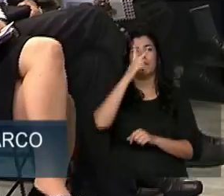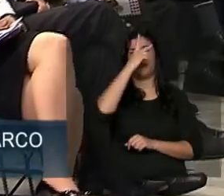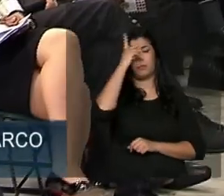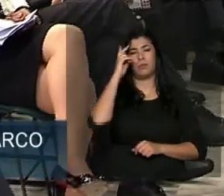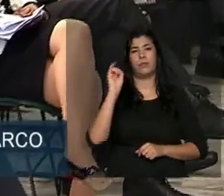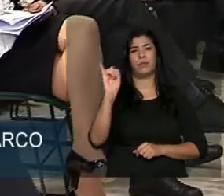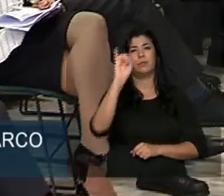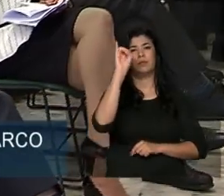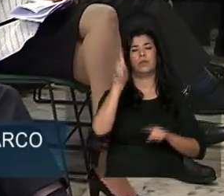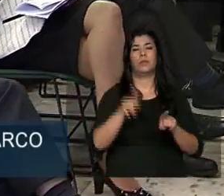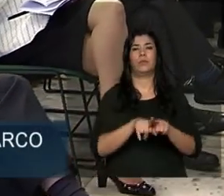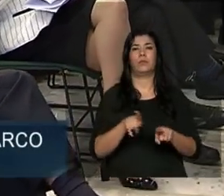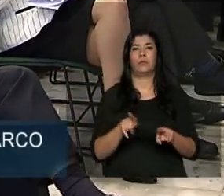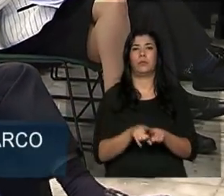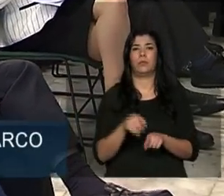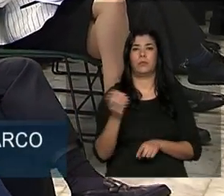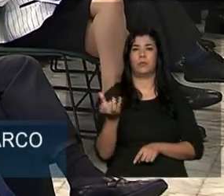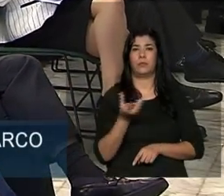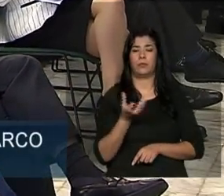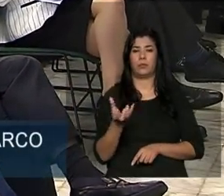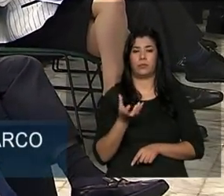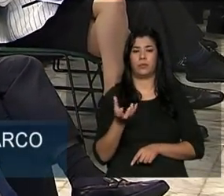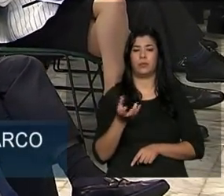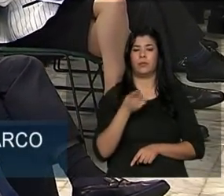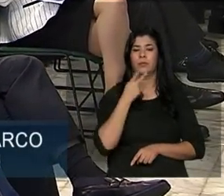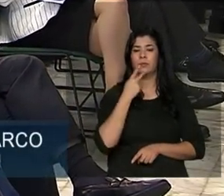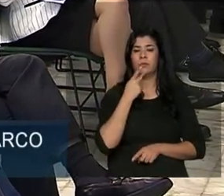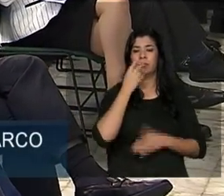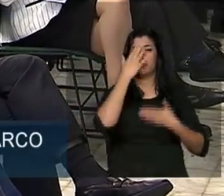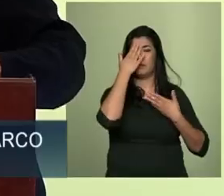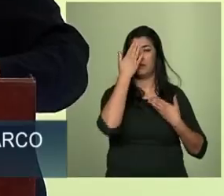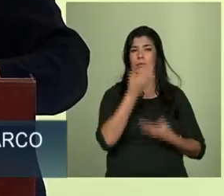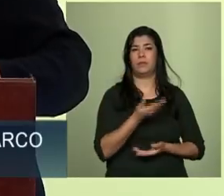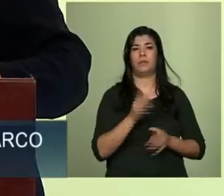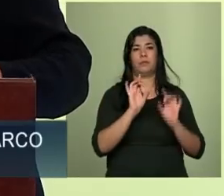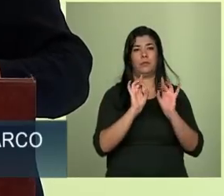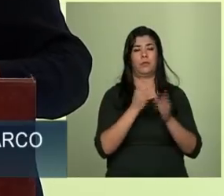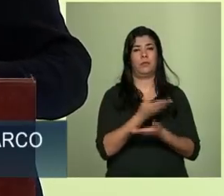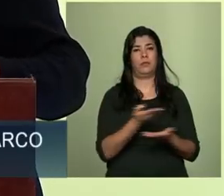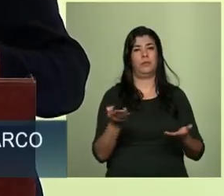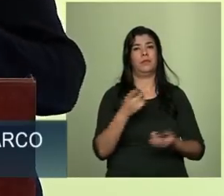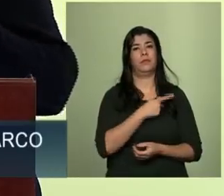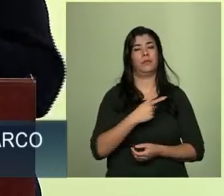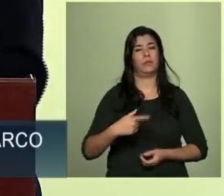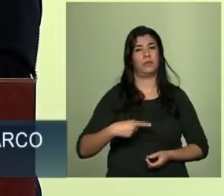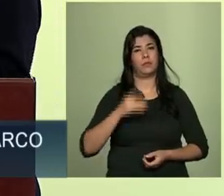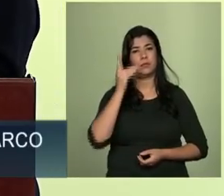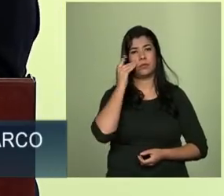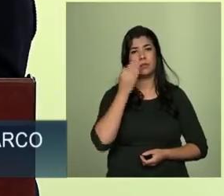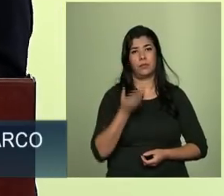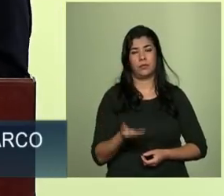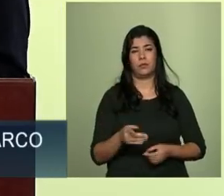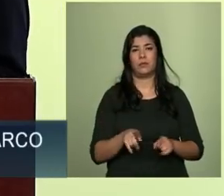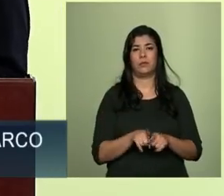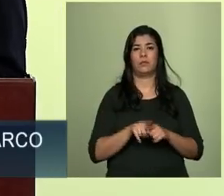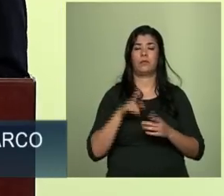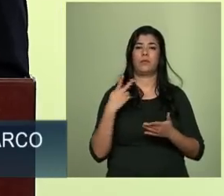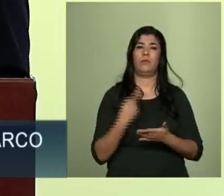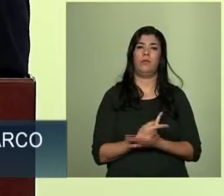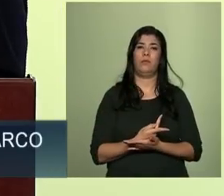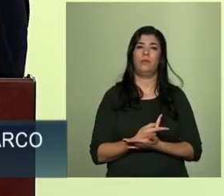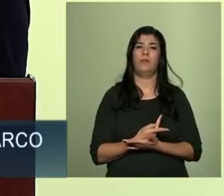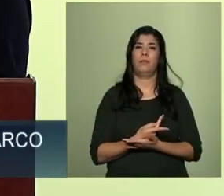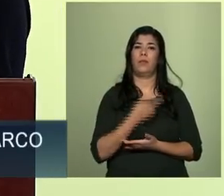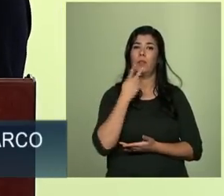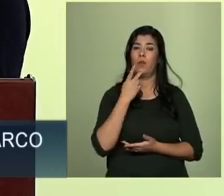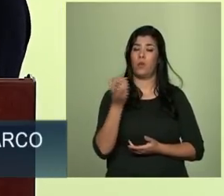e, particularmente, um agradecimento especial à presidenta, que, em um momento, falou assim, eu vou mandar